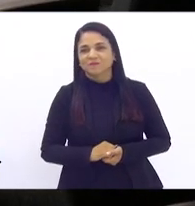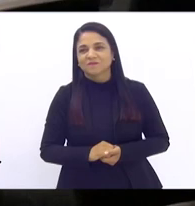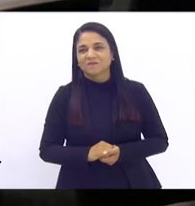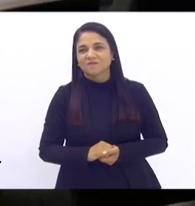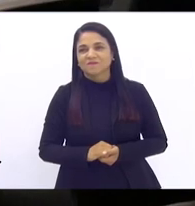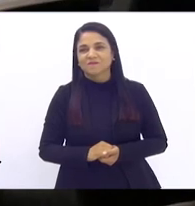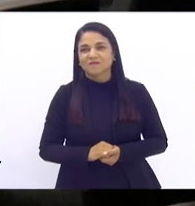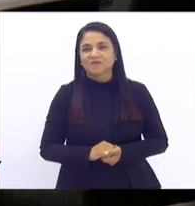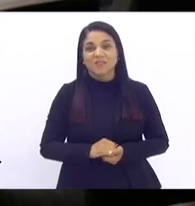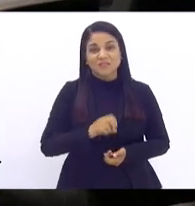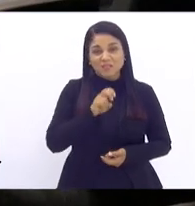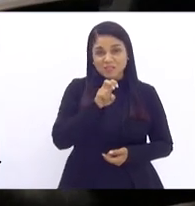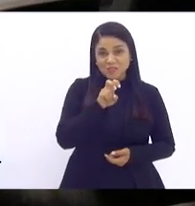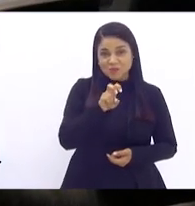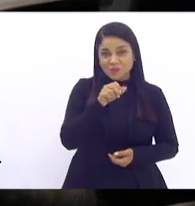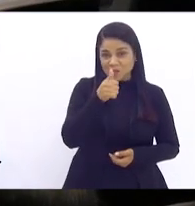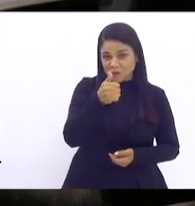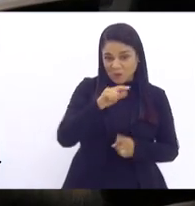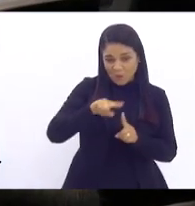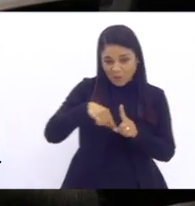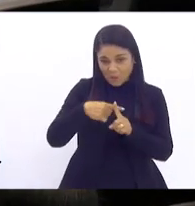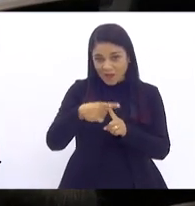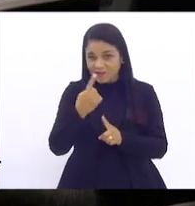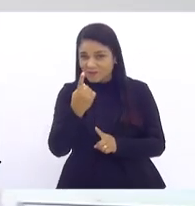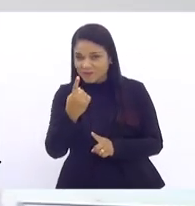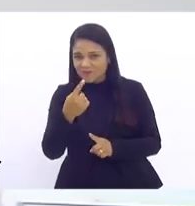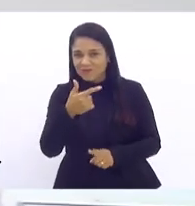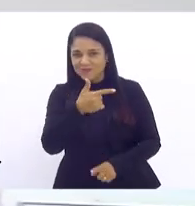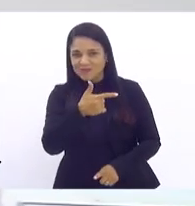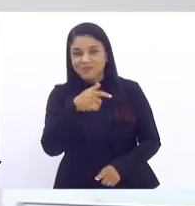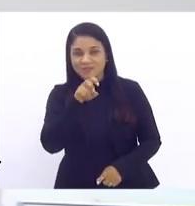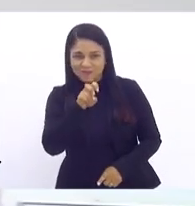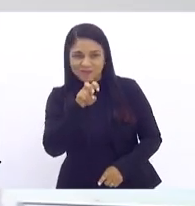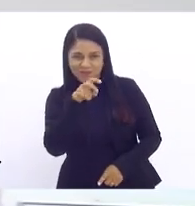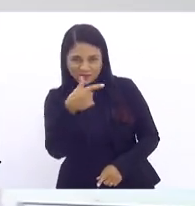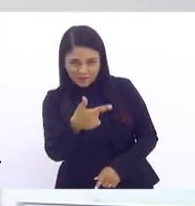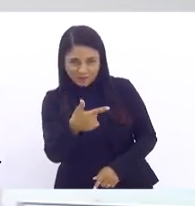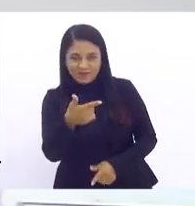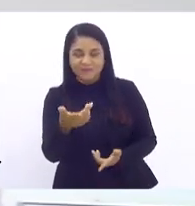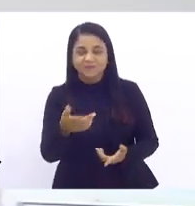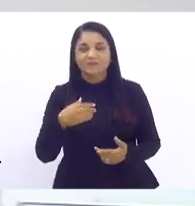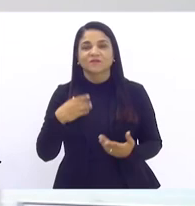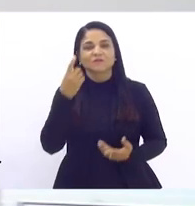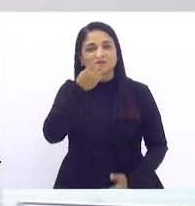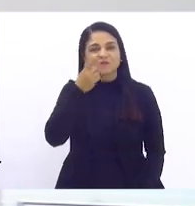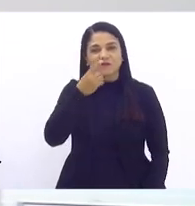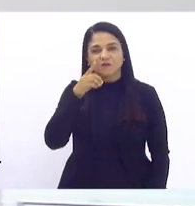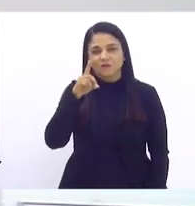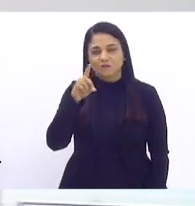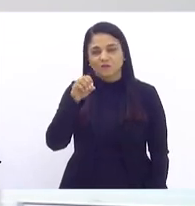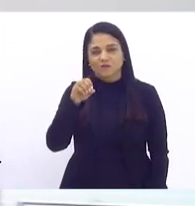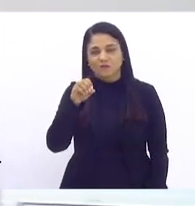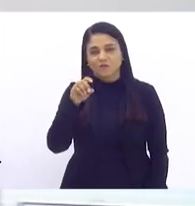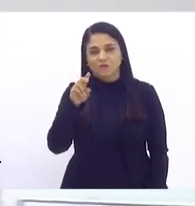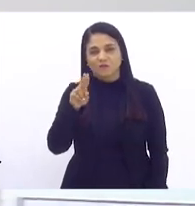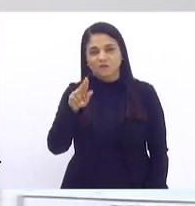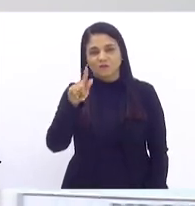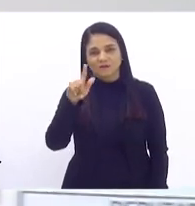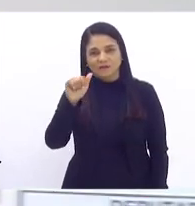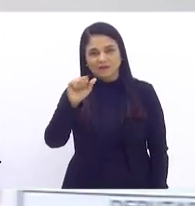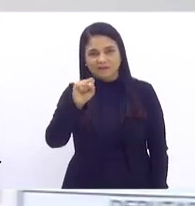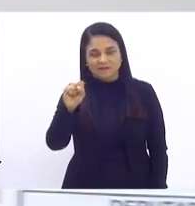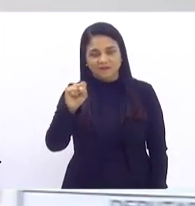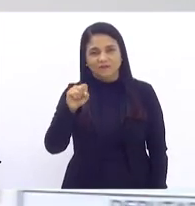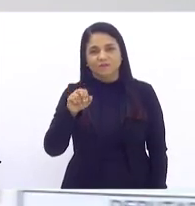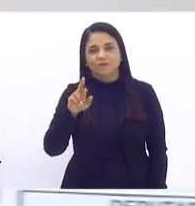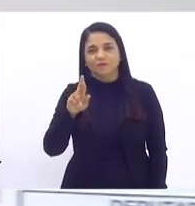51 mais um né inspirador nosso querido amigo deputado Douglas ruas ao lado